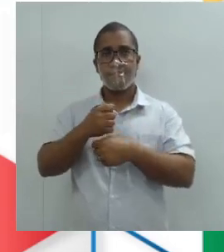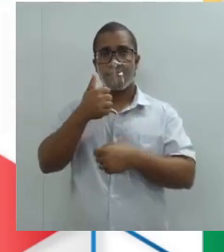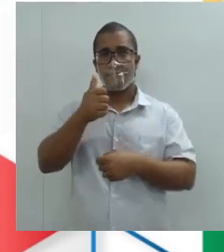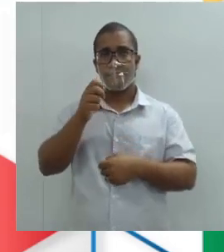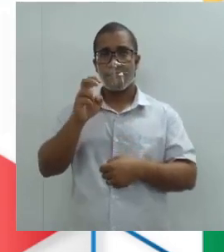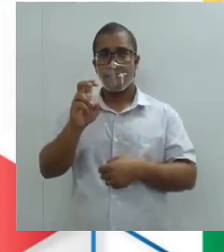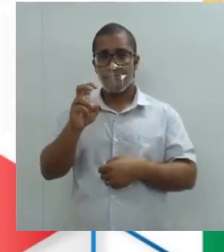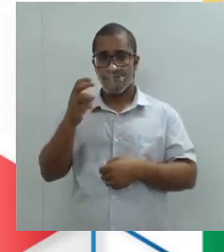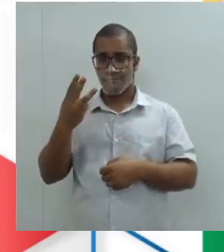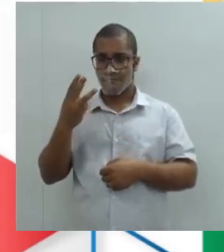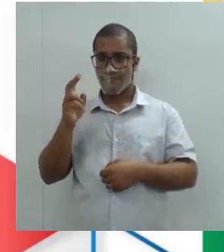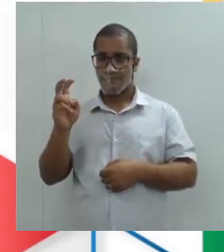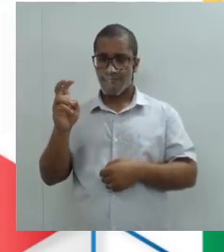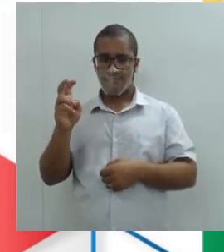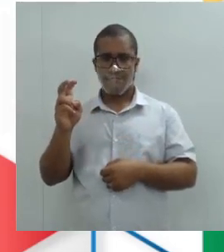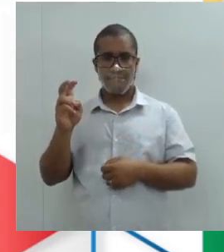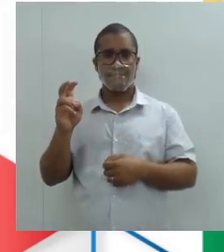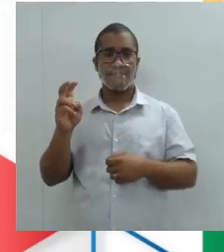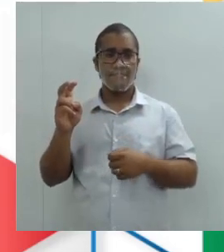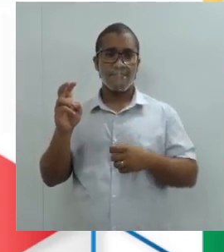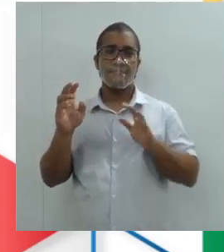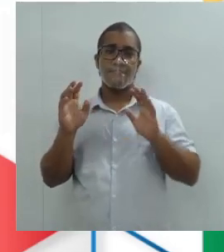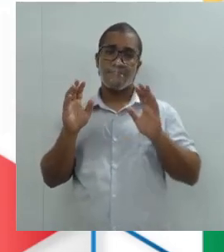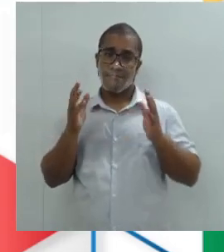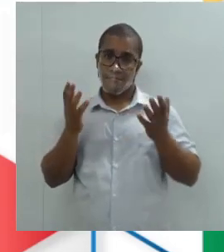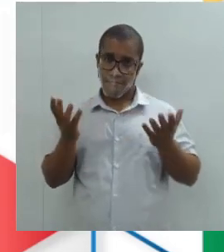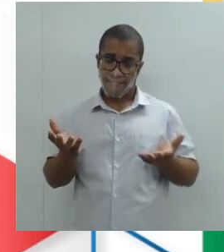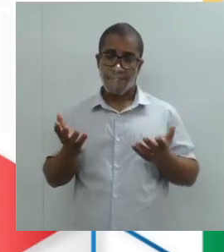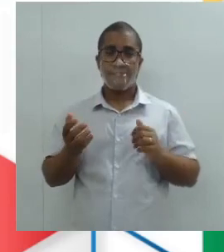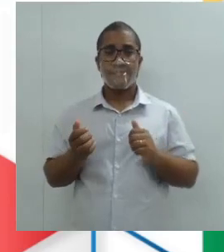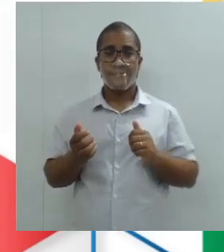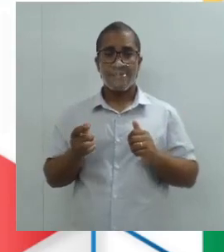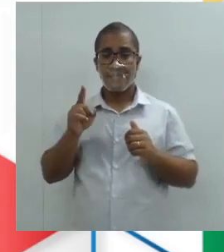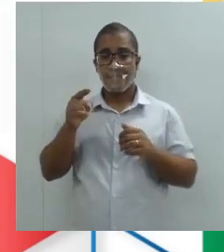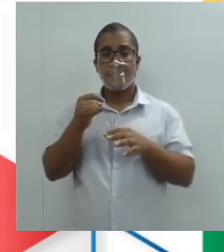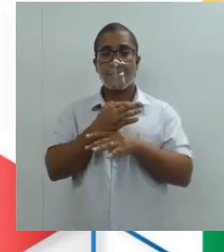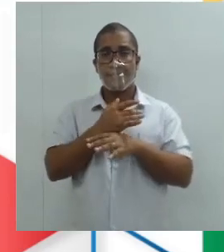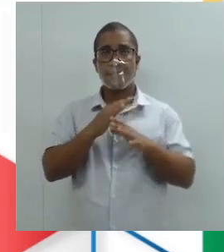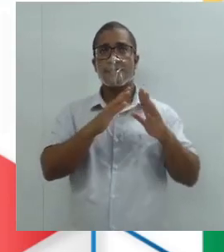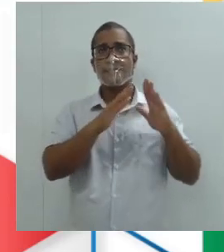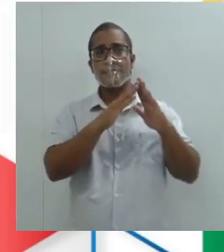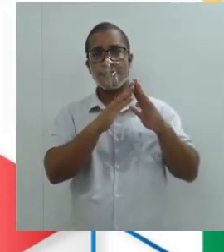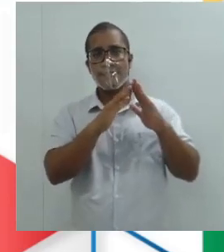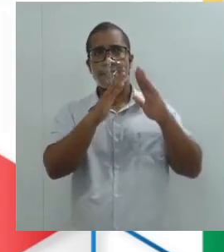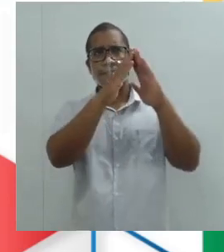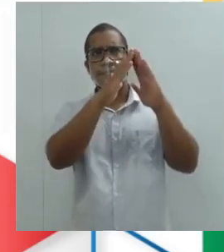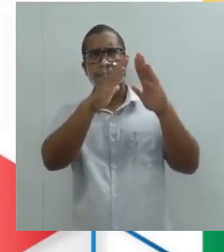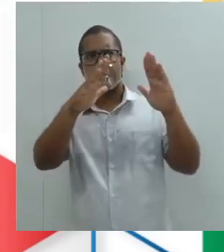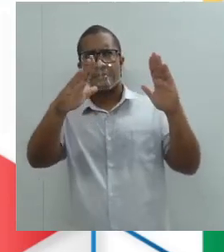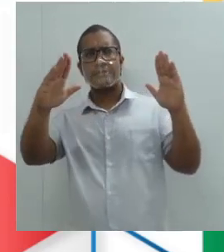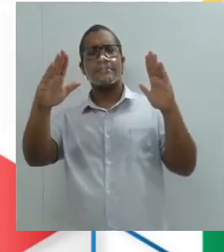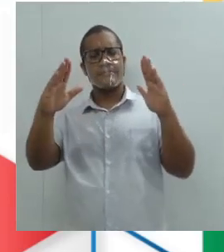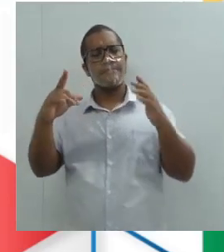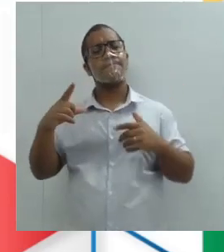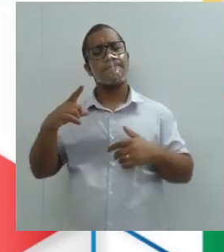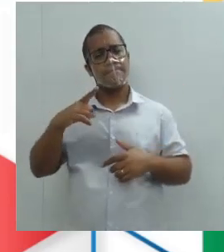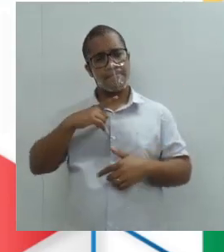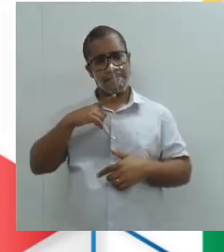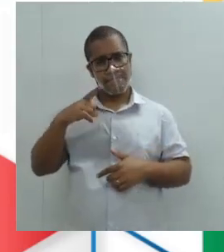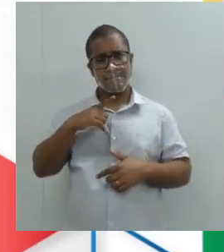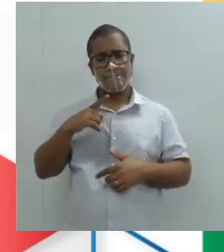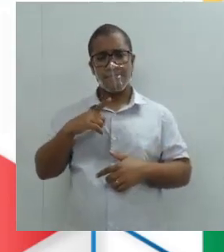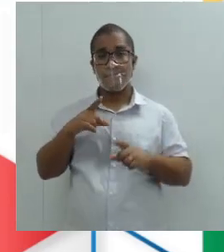1535, né? 2 anos de diferença entre Recife e Olinda. Cidades, casas, né? Palácios, casarões, né?